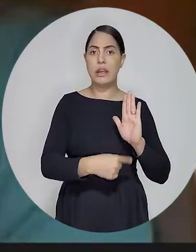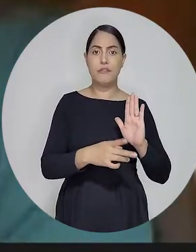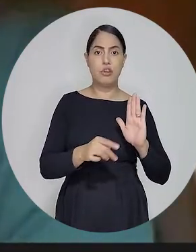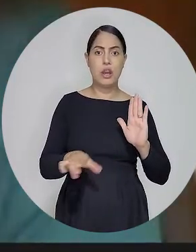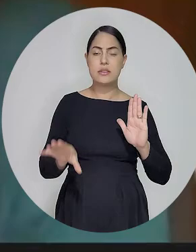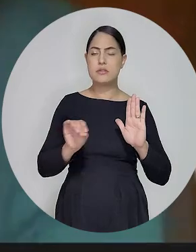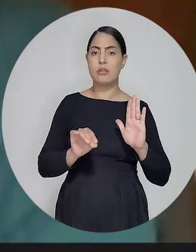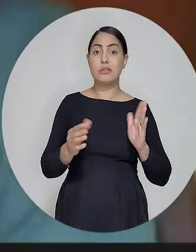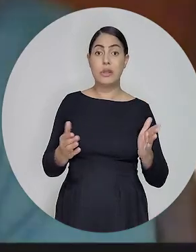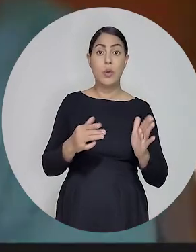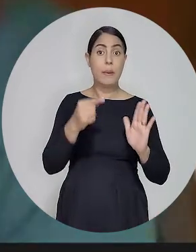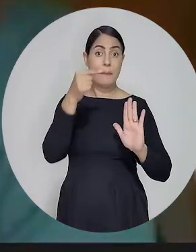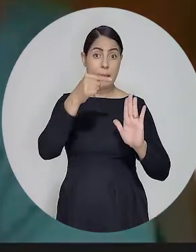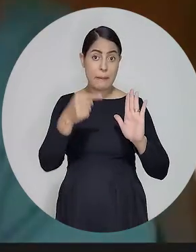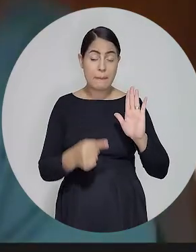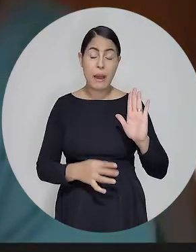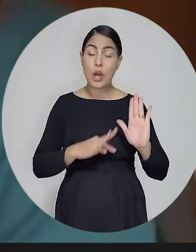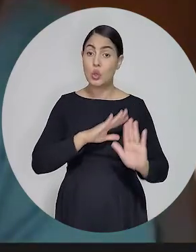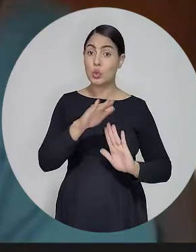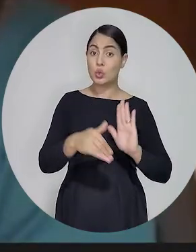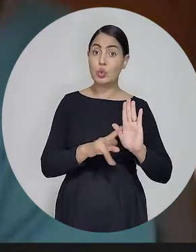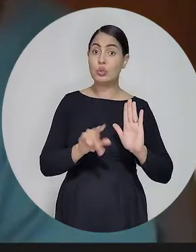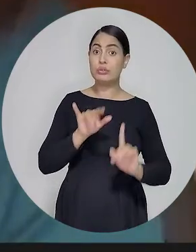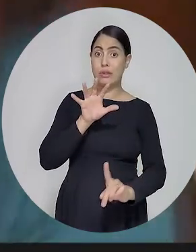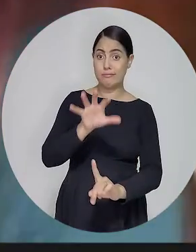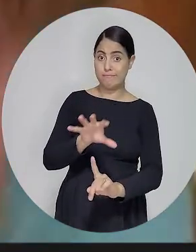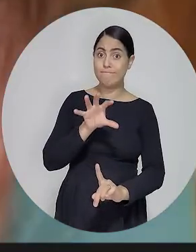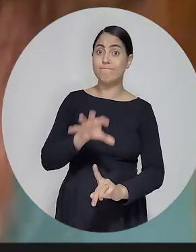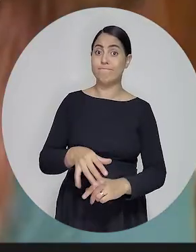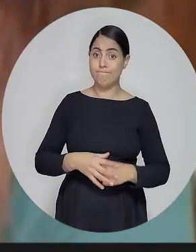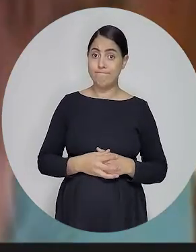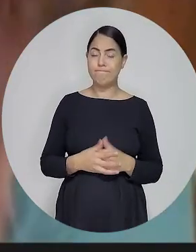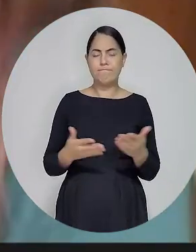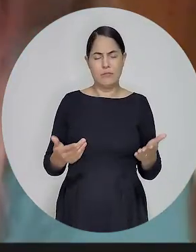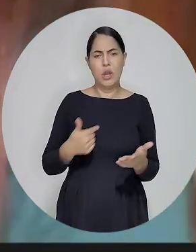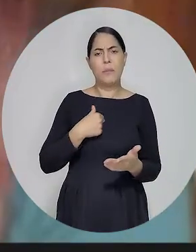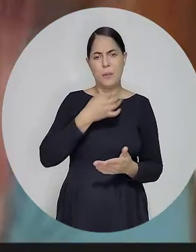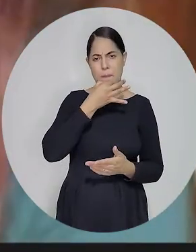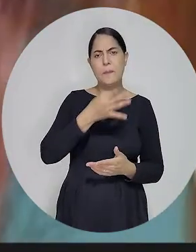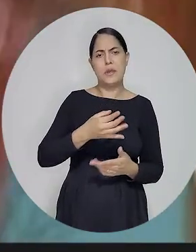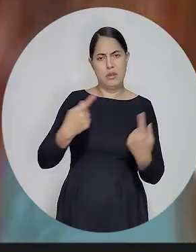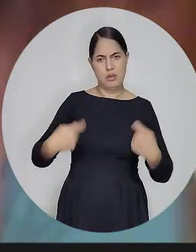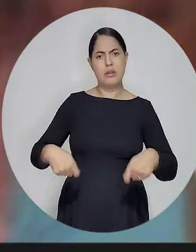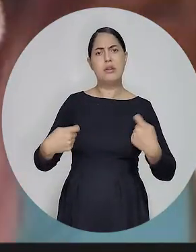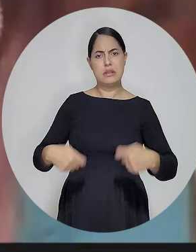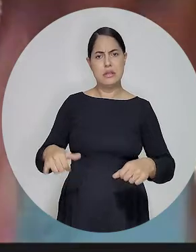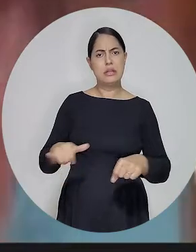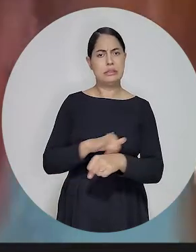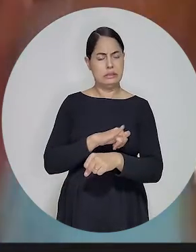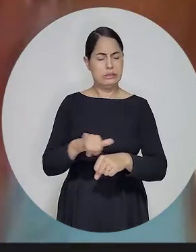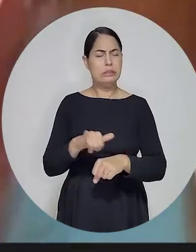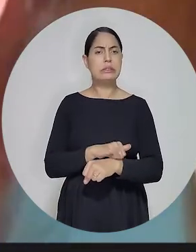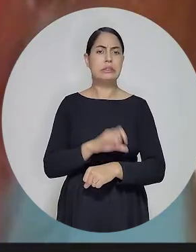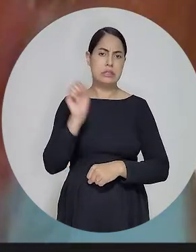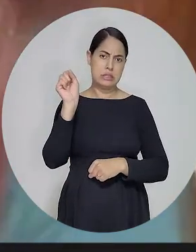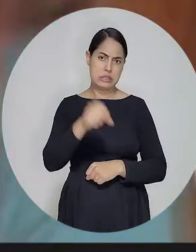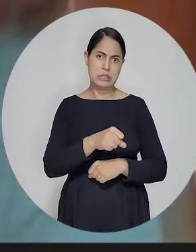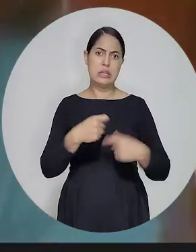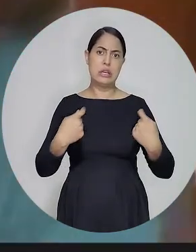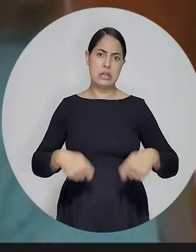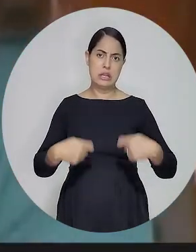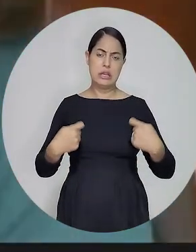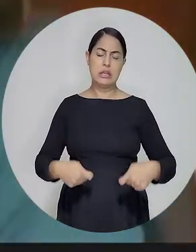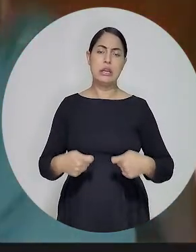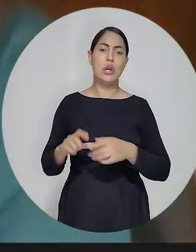essas alterações vão afetar a inelegibilidade. Eu acho que essas alterações eram mais do que necessárias, acho que já